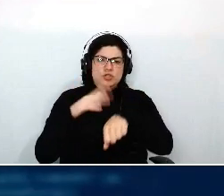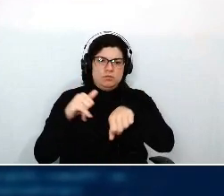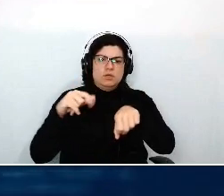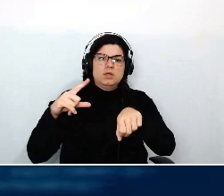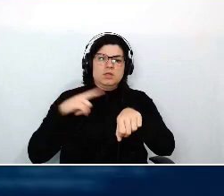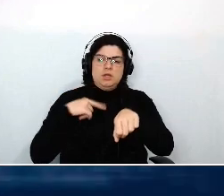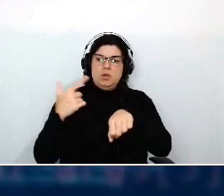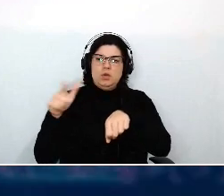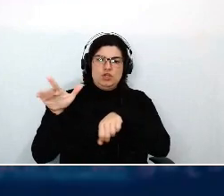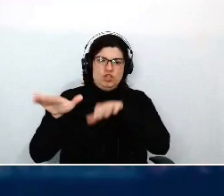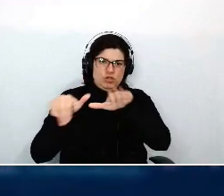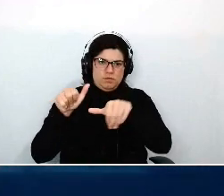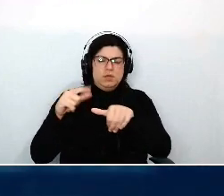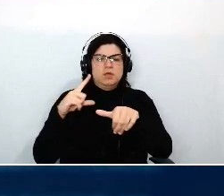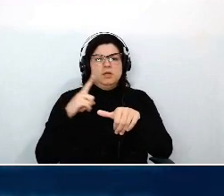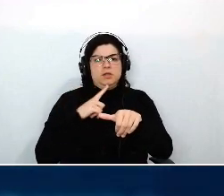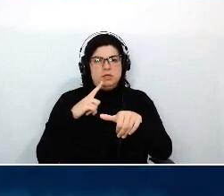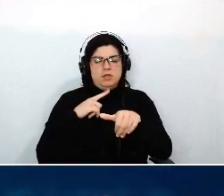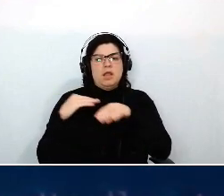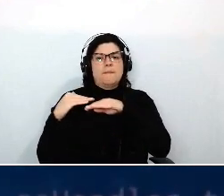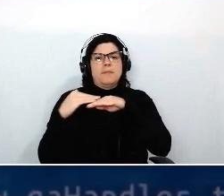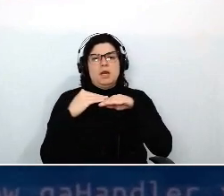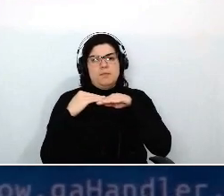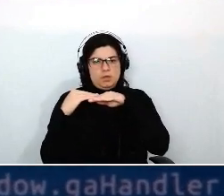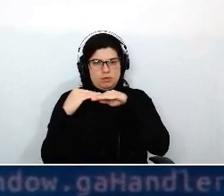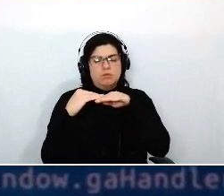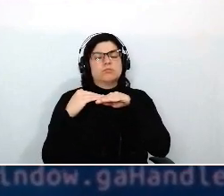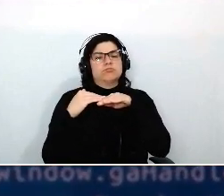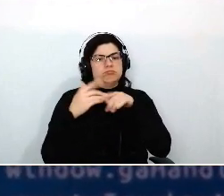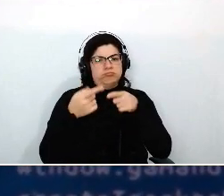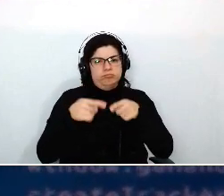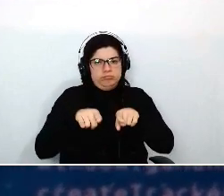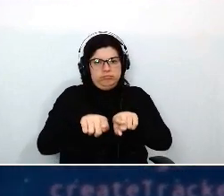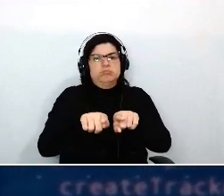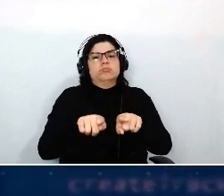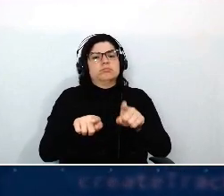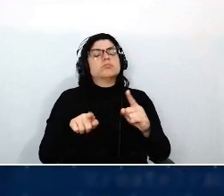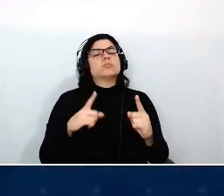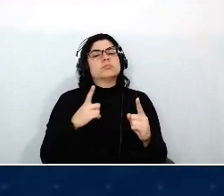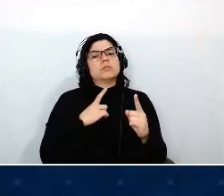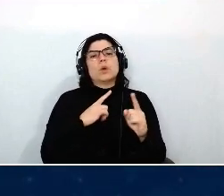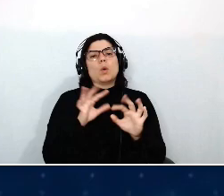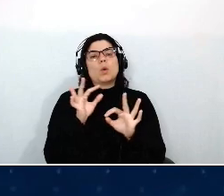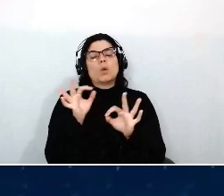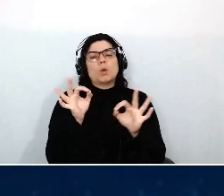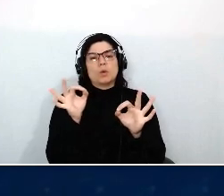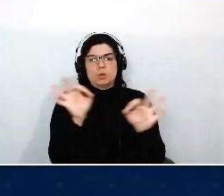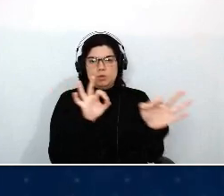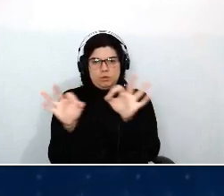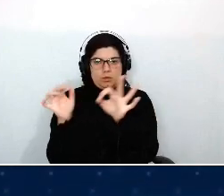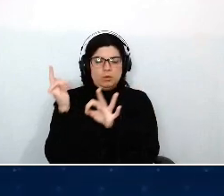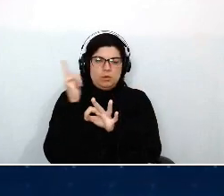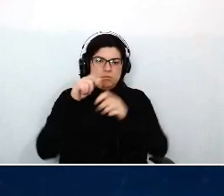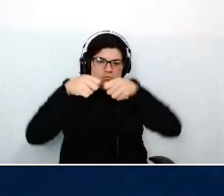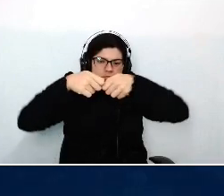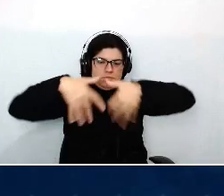cara, passa aquele parâmetro, enfim. Você vai construindo um programa complexo só nessa ideia de estrutura de árvore aninhada. Tá?